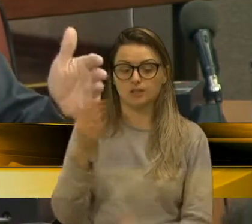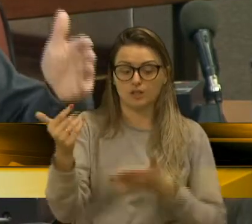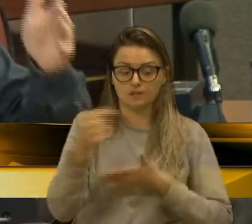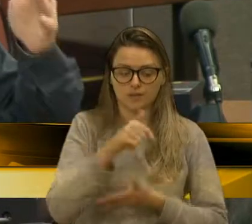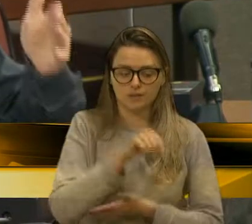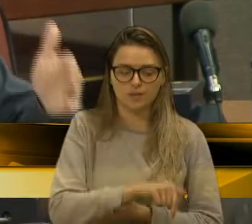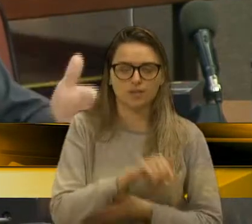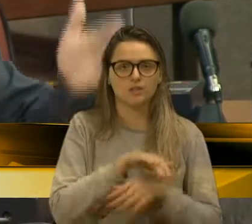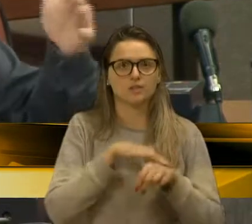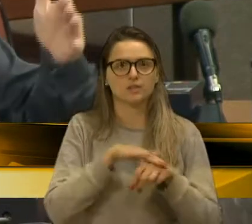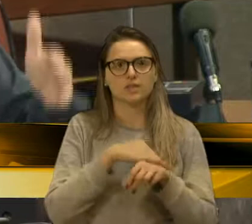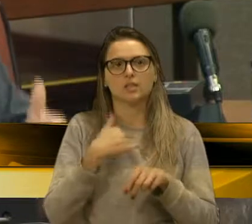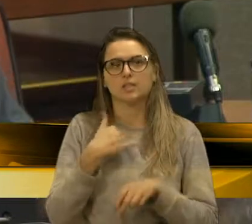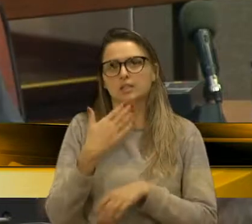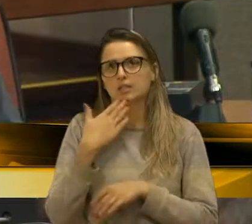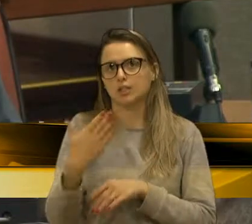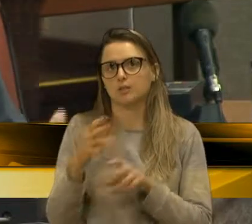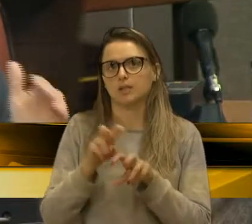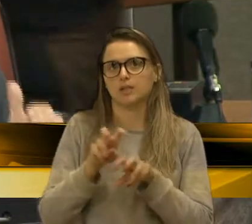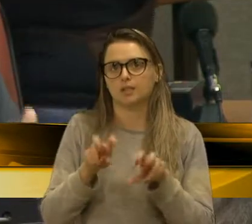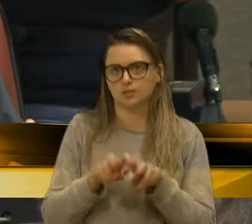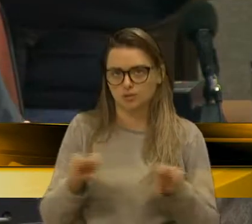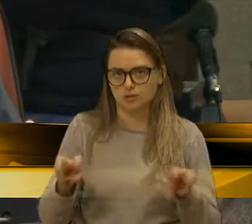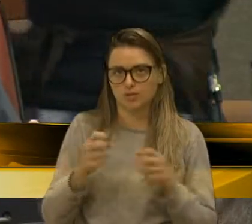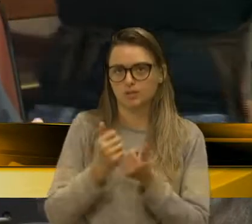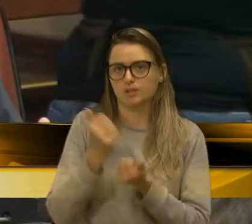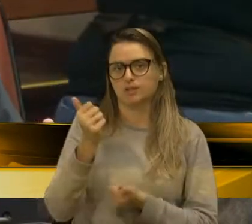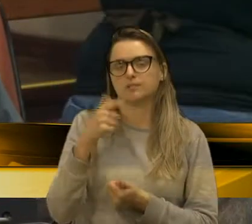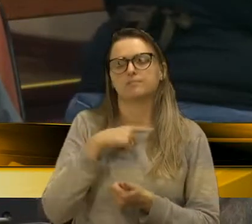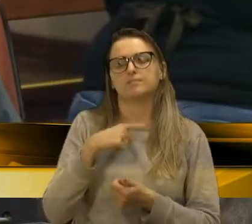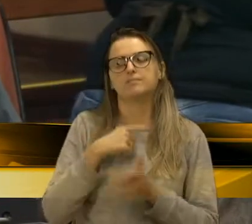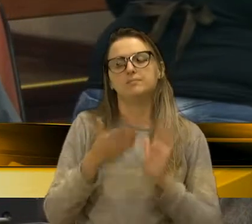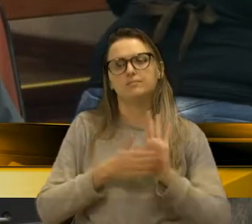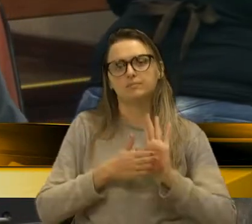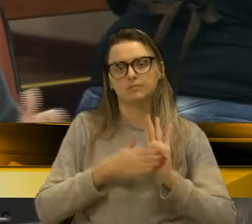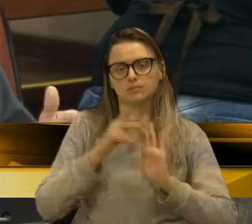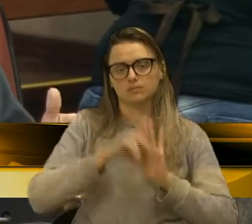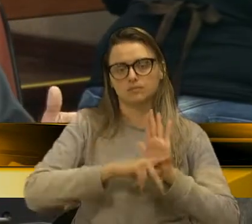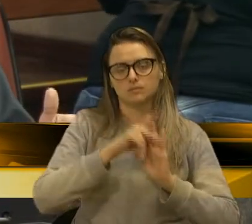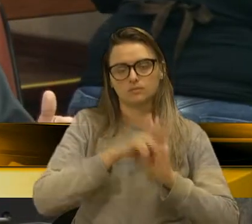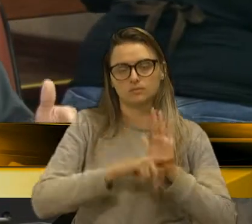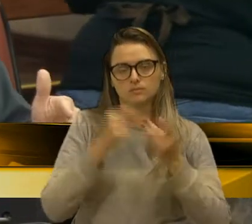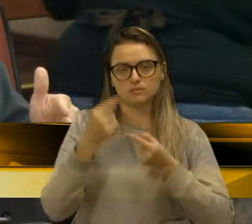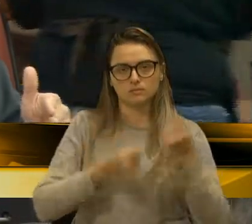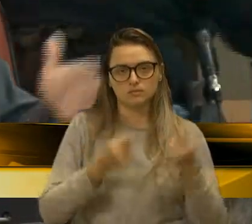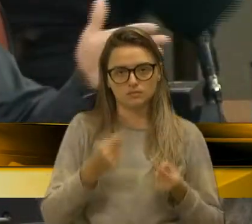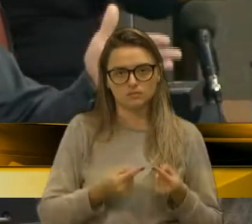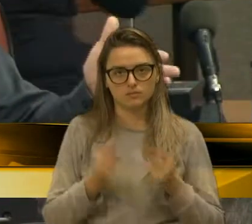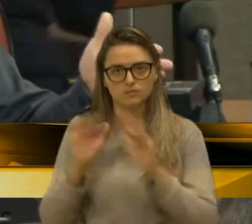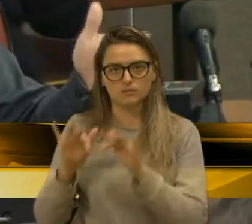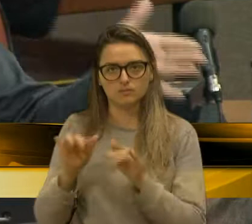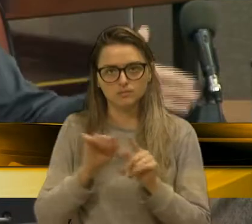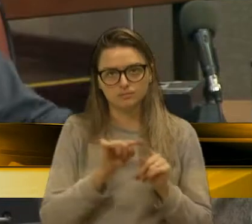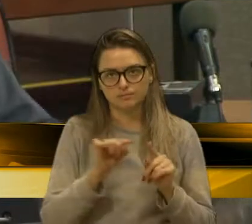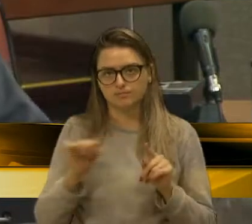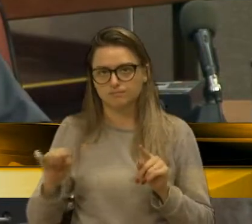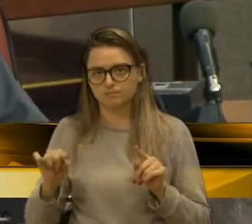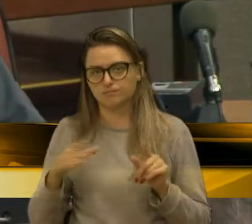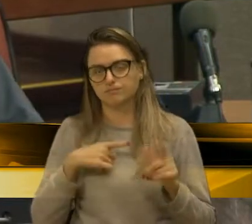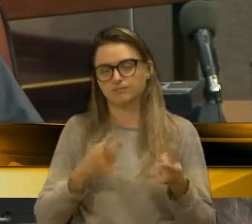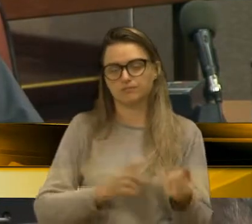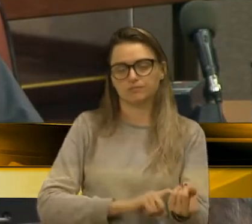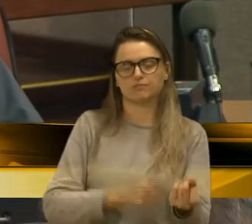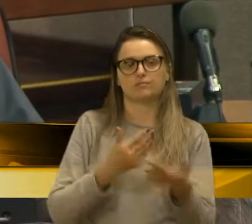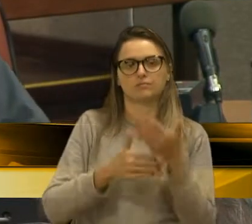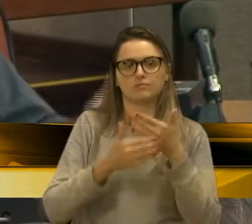seu gabinete, e peço também à mesa diretora que coloque esse projeto em pauta o quanto antes, para acabar esse período de aflição dos